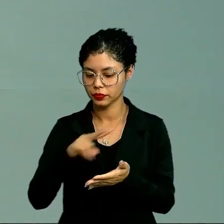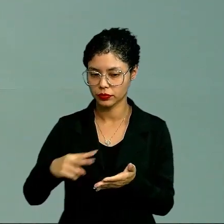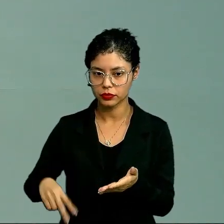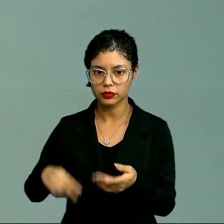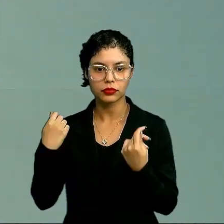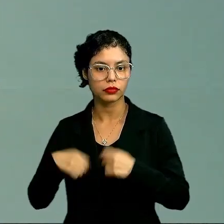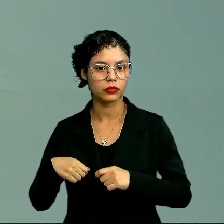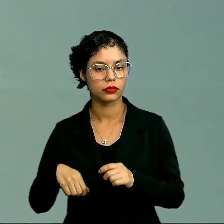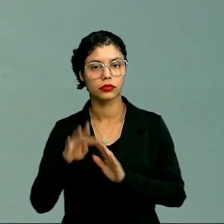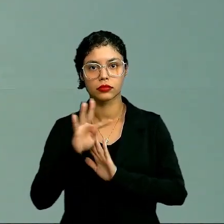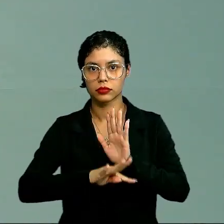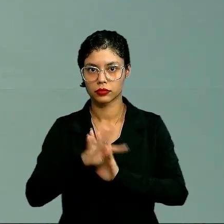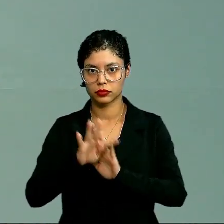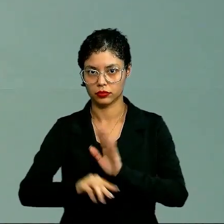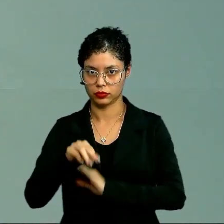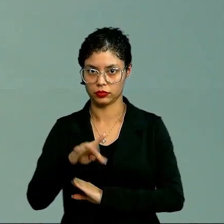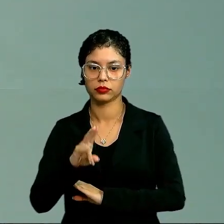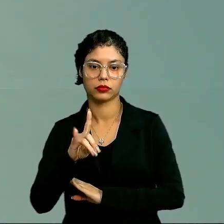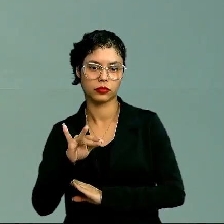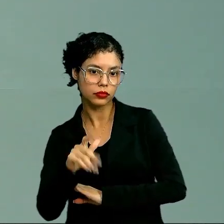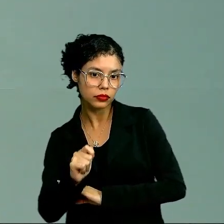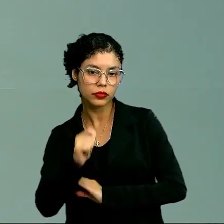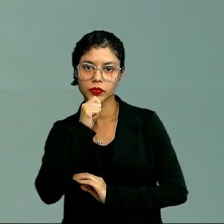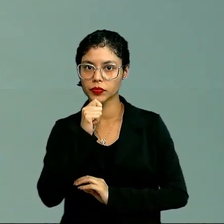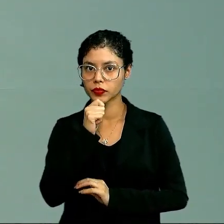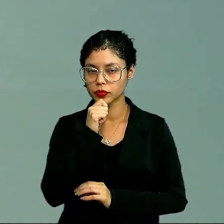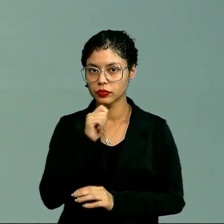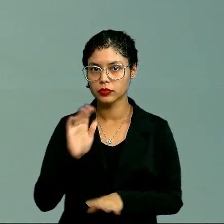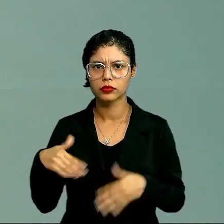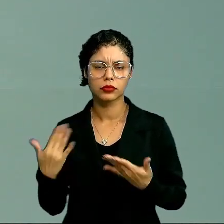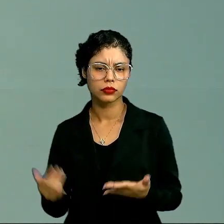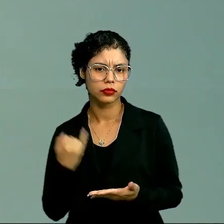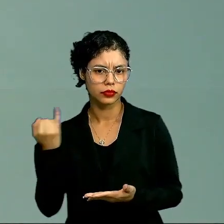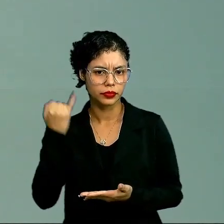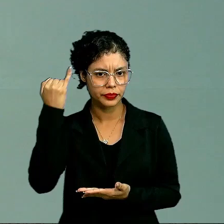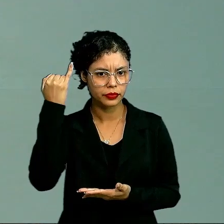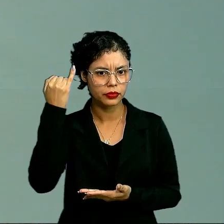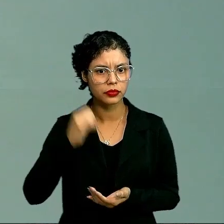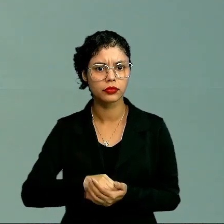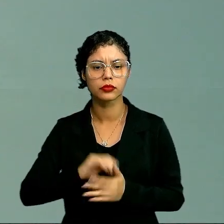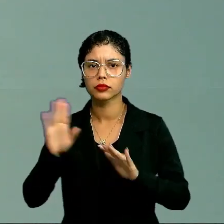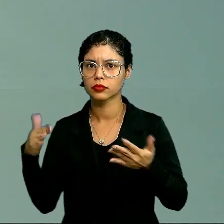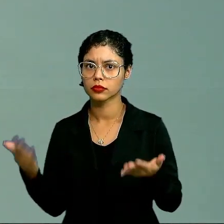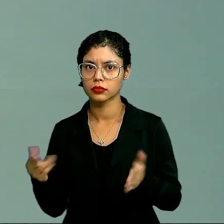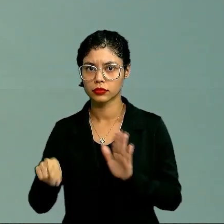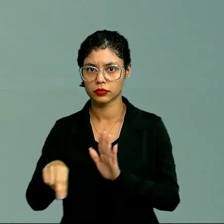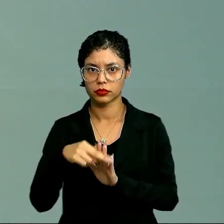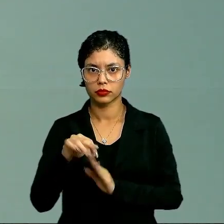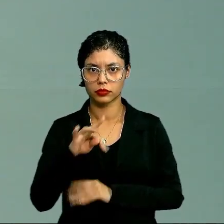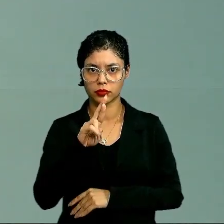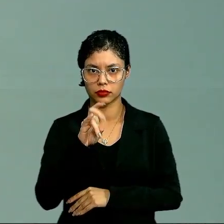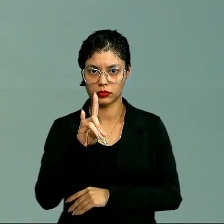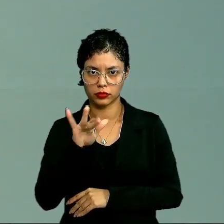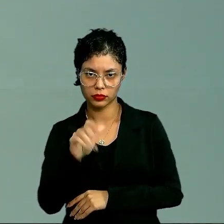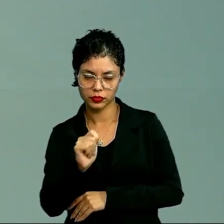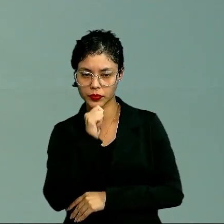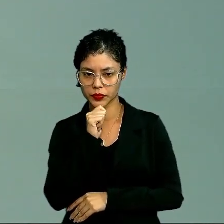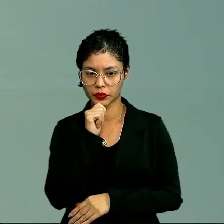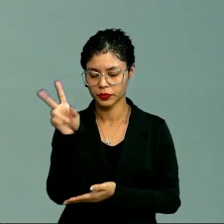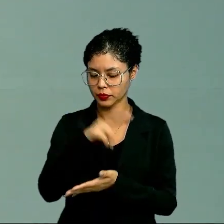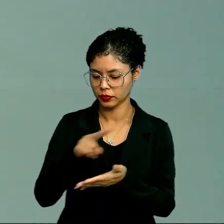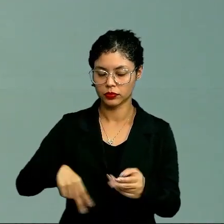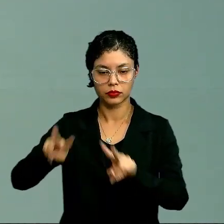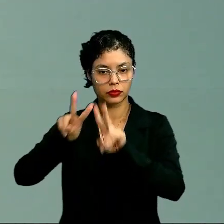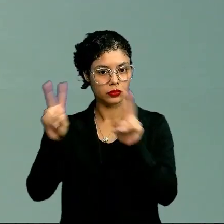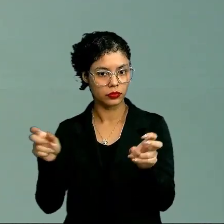dos textos motivadores, eu preciso saber qual é a minha intenção. Então, assim, eu vou lá na notinha de rodapé, faço uma leitura do meu